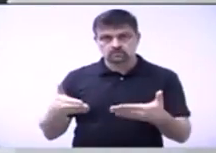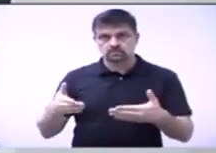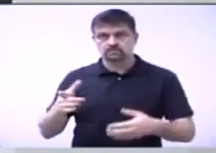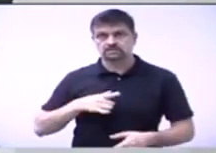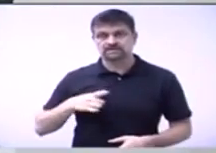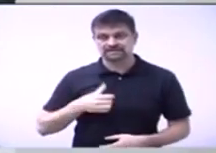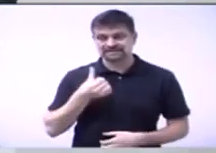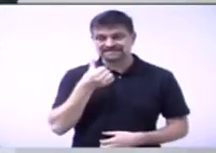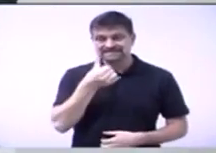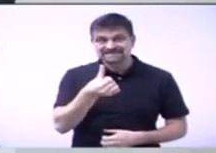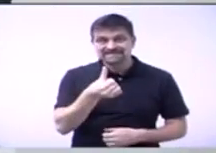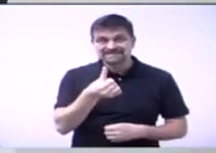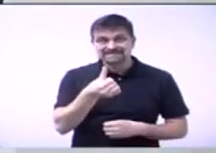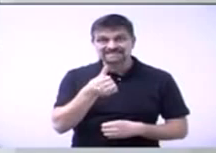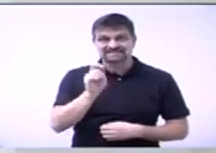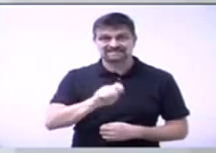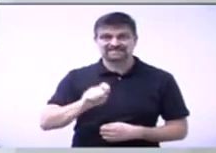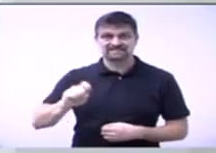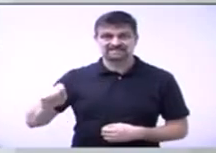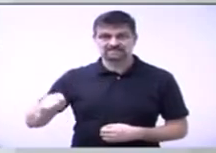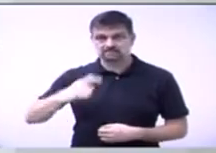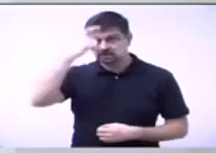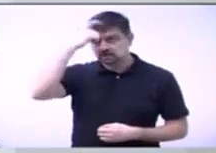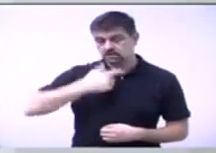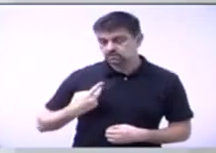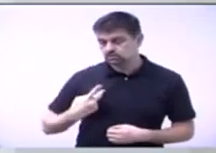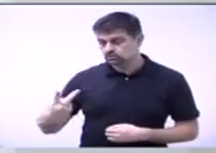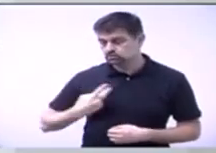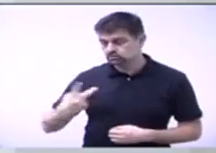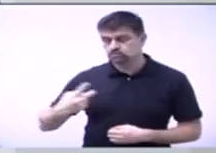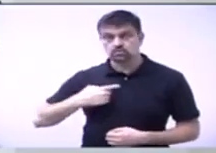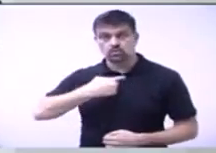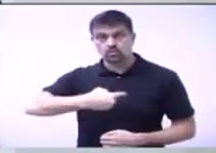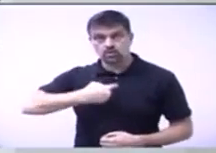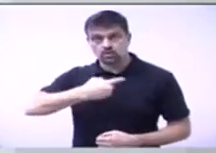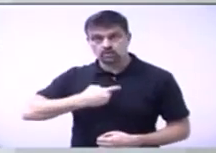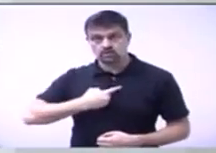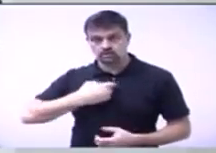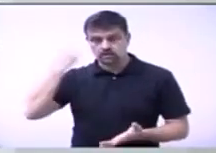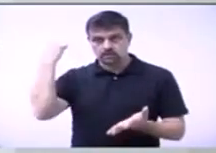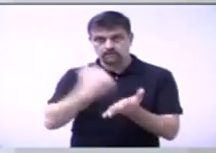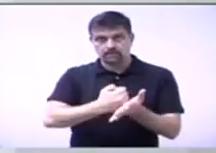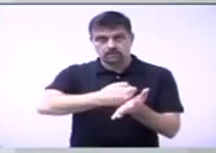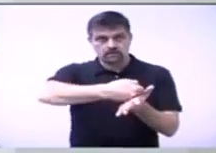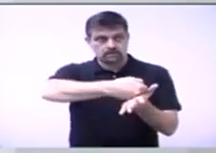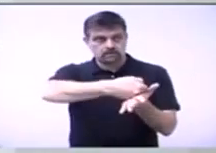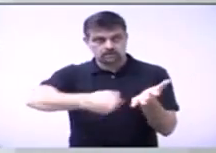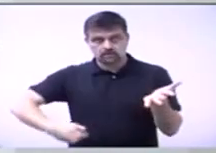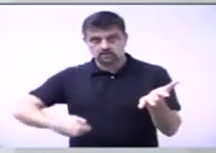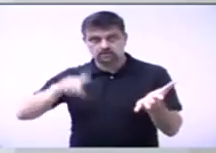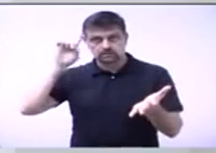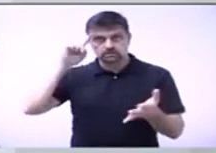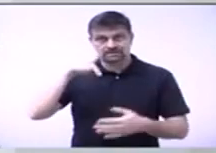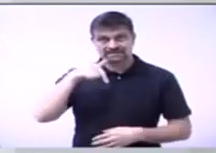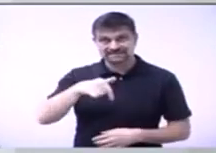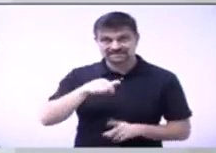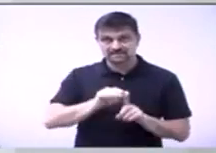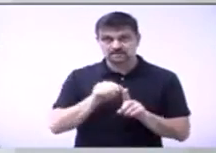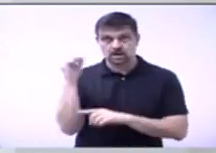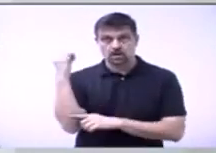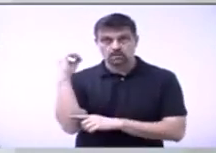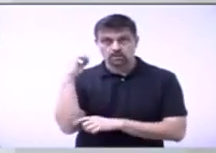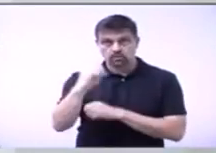lá se foram 6 meses desde que eu e o Dr. João Mota protocolamos nessa casa, dia 7 de outubro do ano